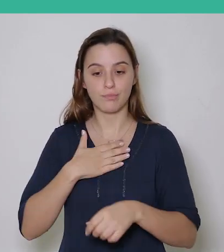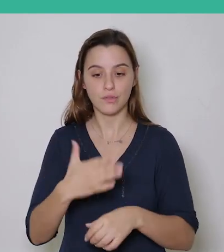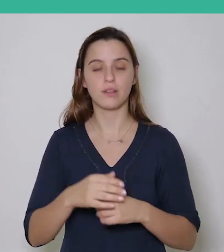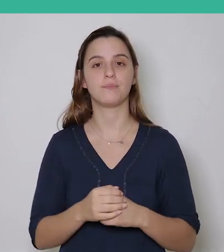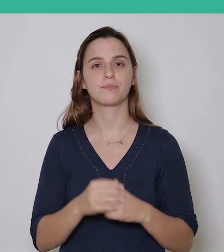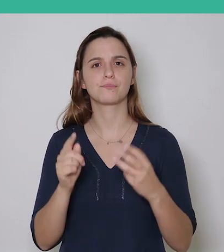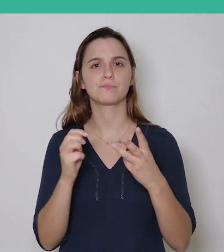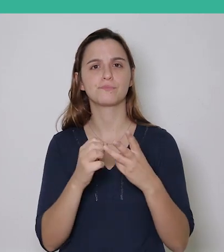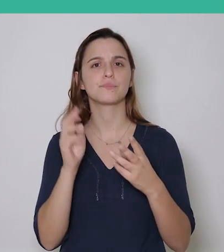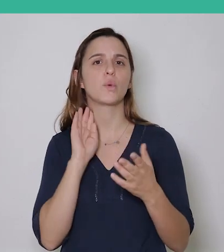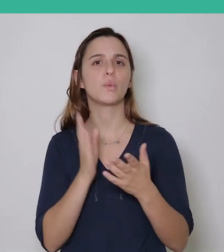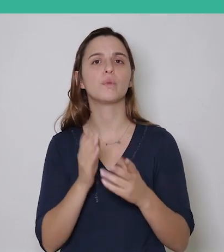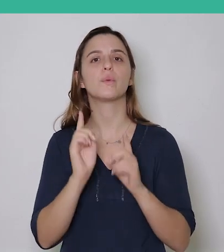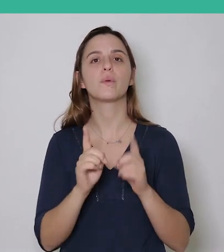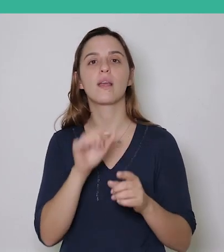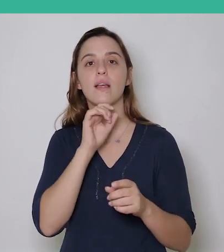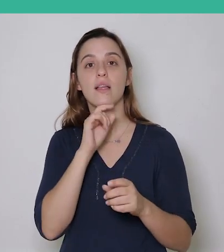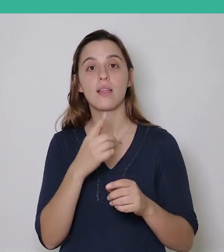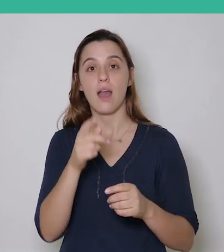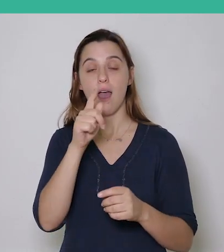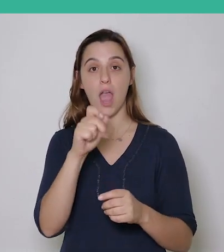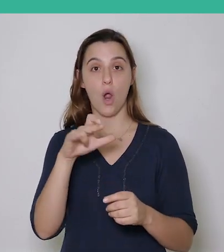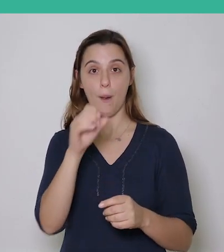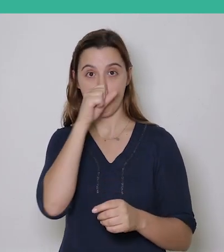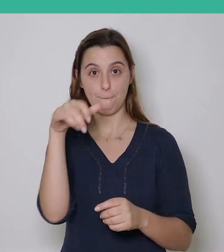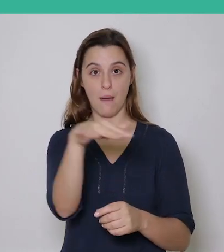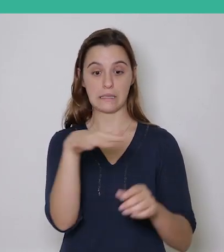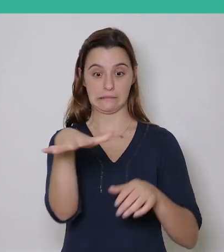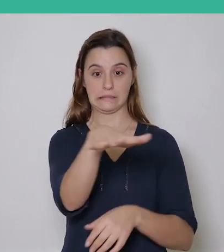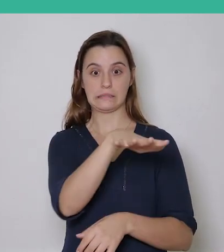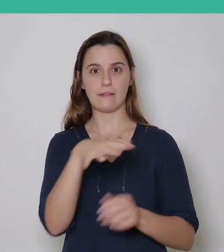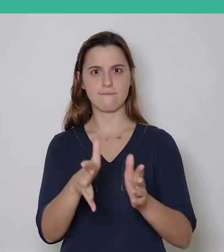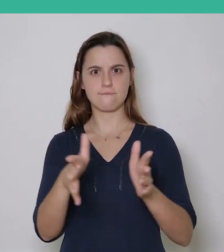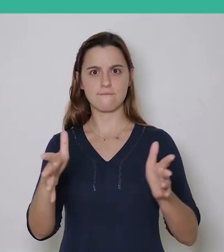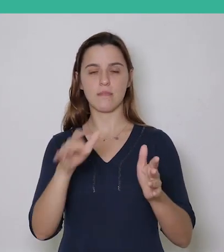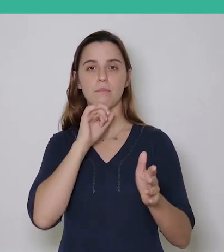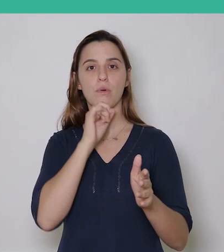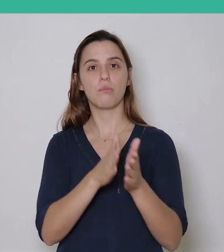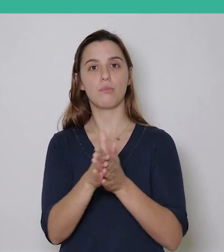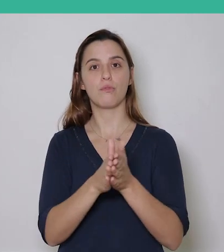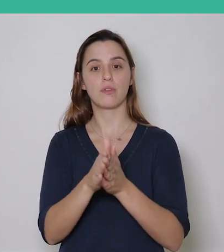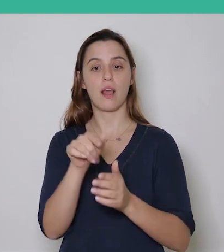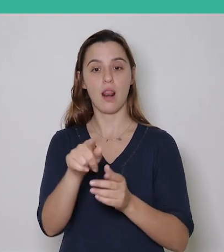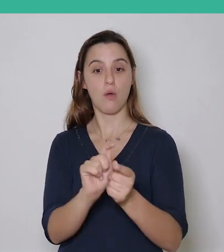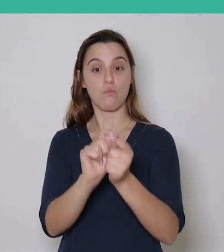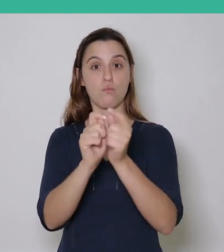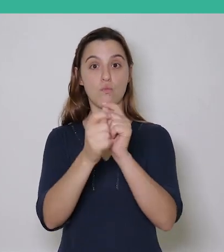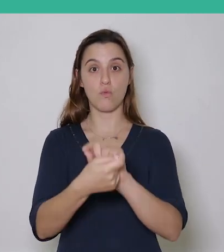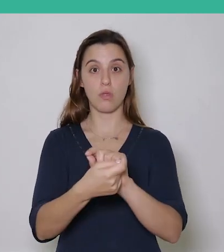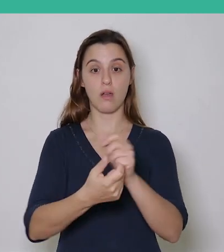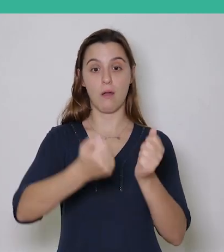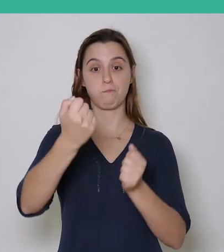vocacional. E a minha última medida é a dinamização do Europarque, que devido à sua área geográfica pode ser transformado numa